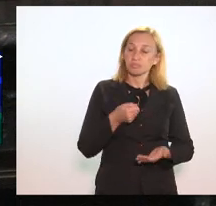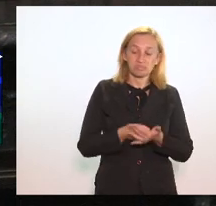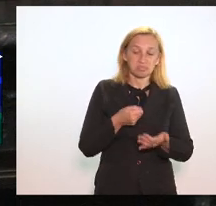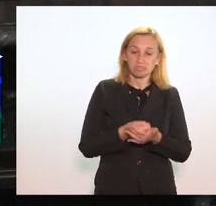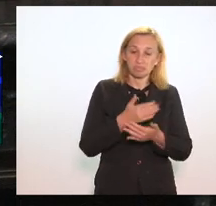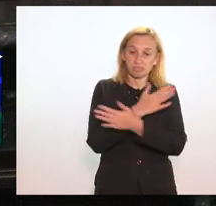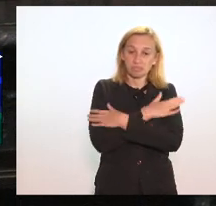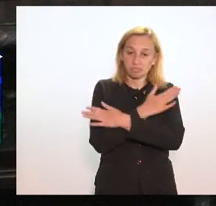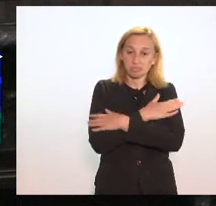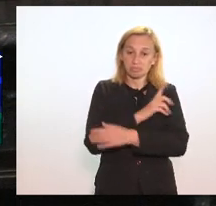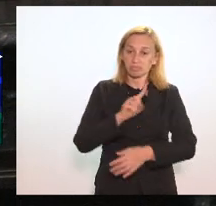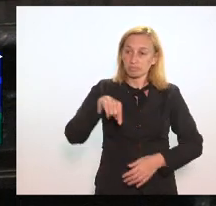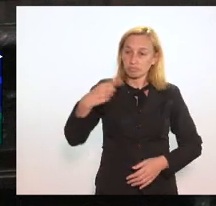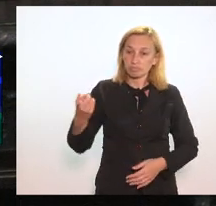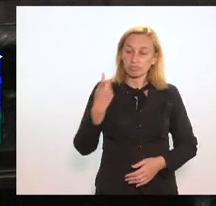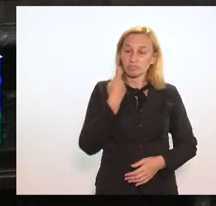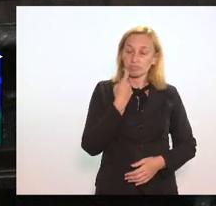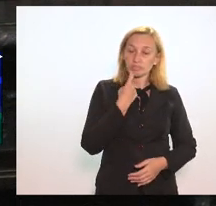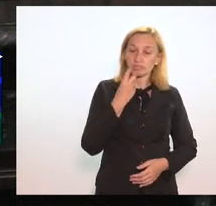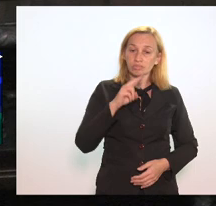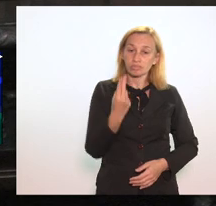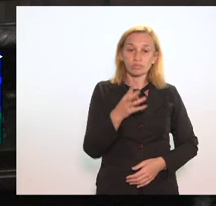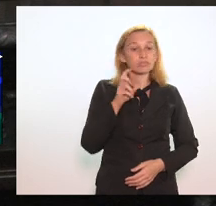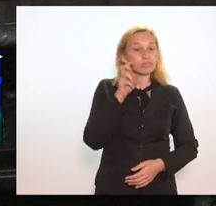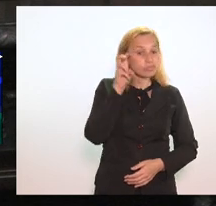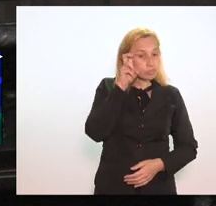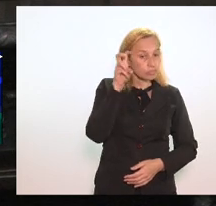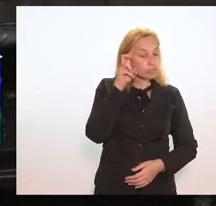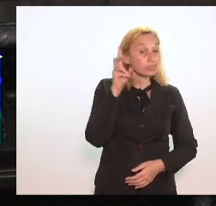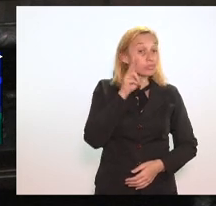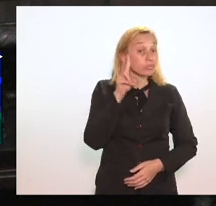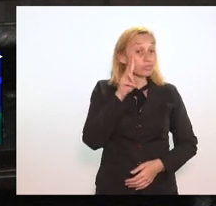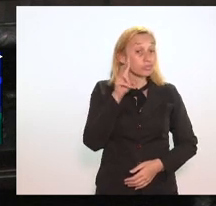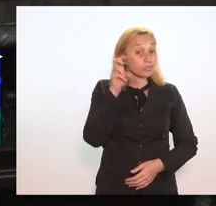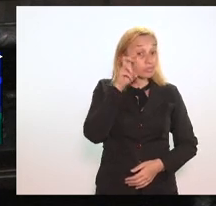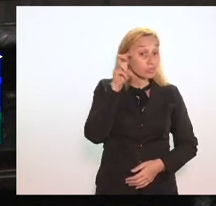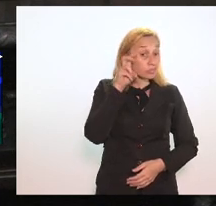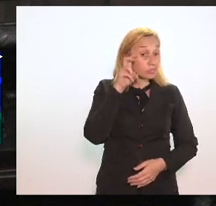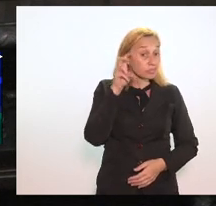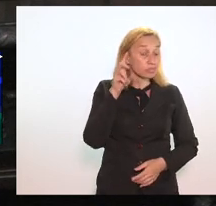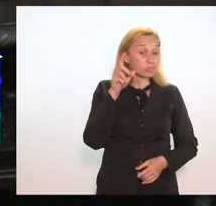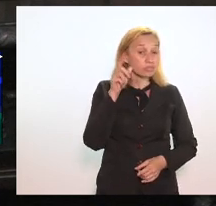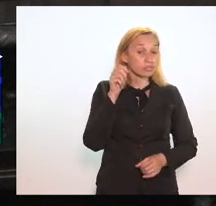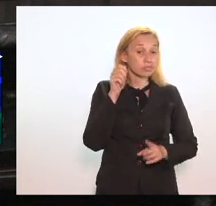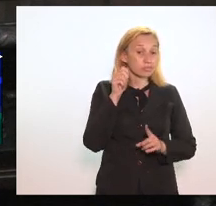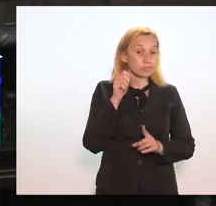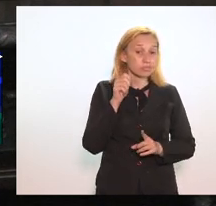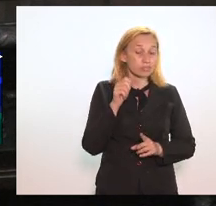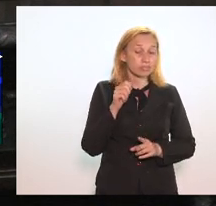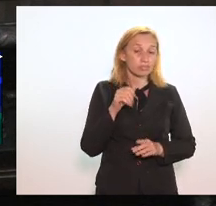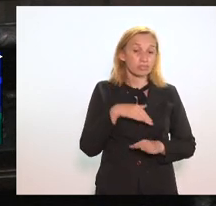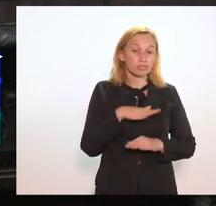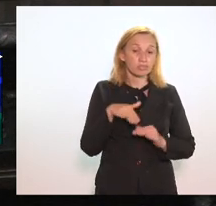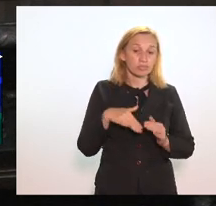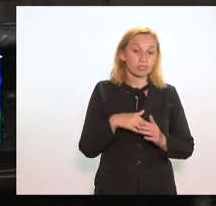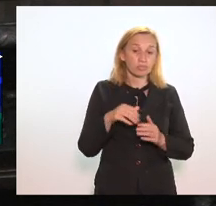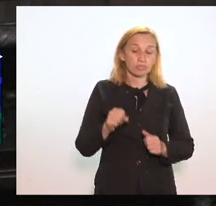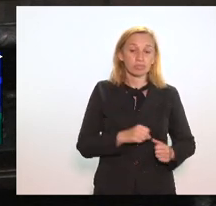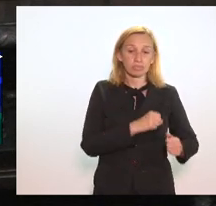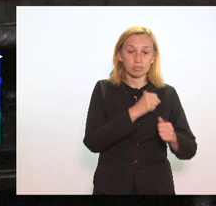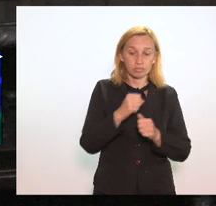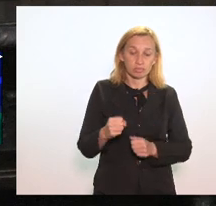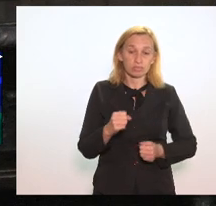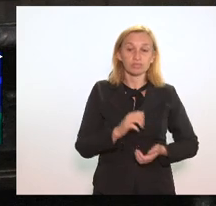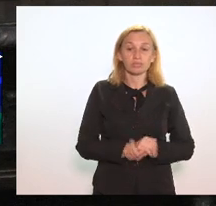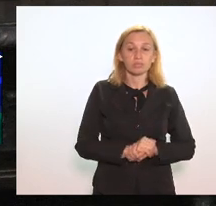da próxima segunda e na próxima quinta-feira Lembrando que quinta-feira normalmente poderes da declaro fosse o aplicativo